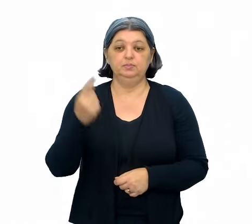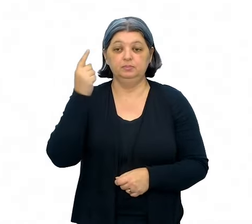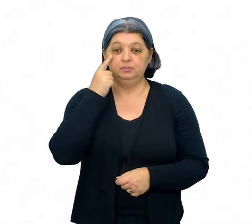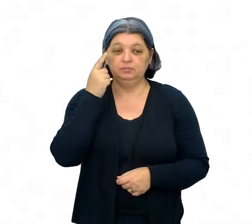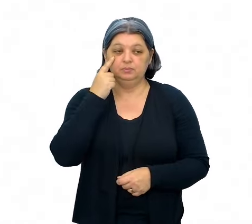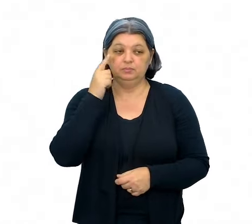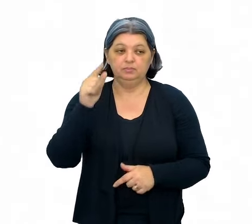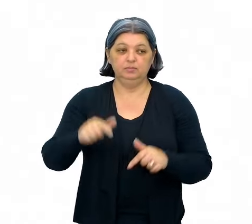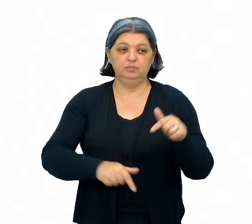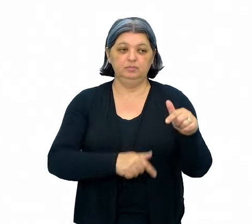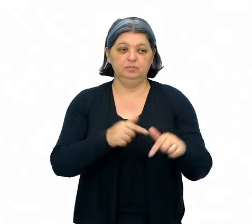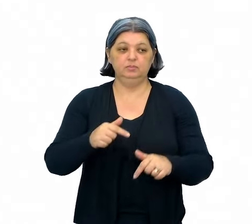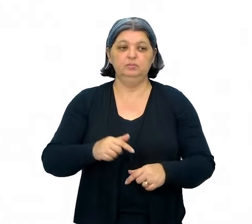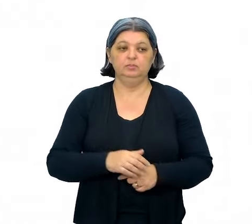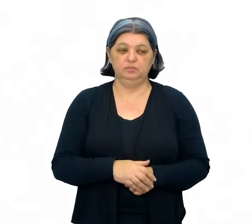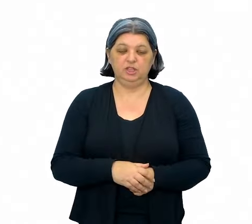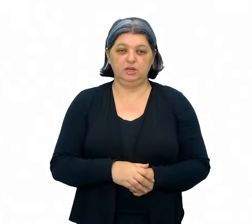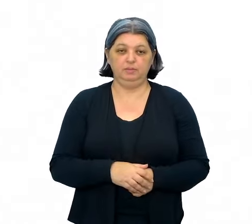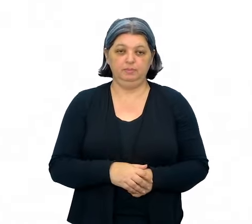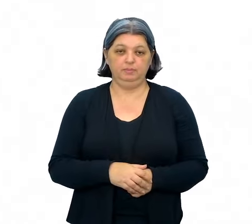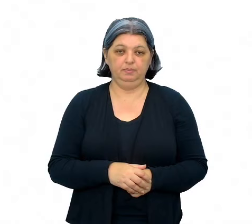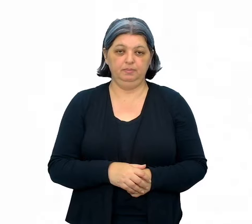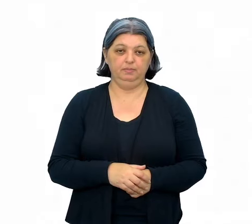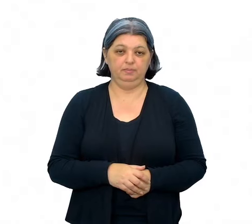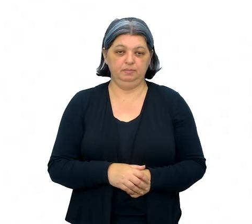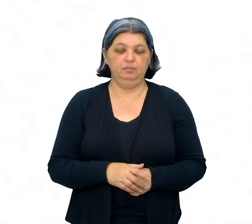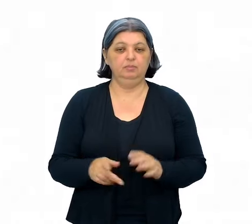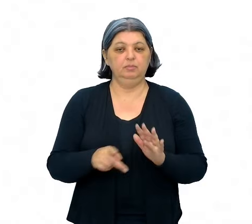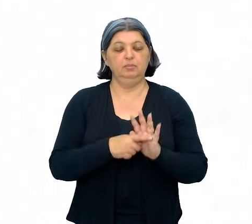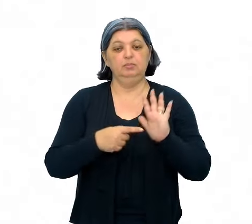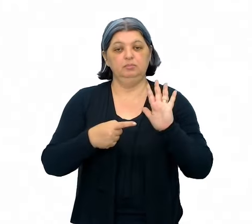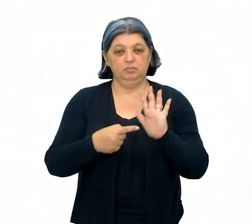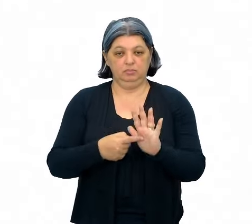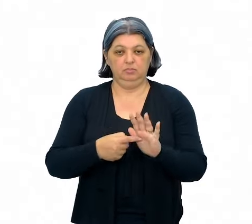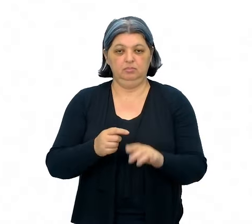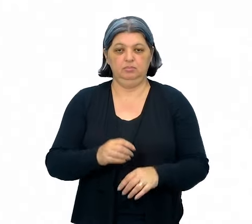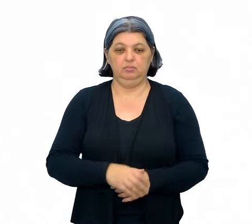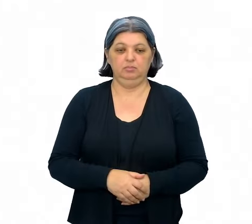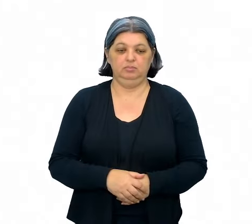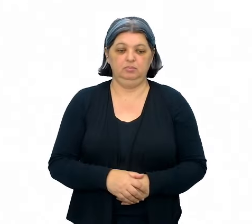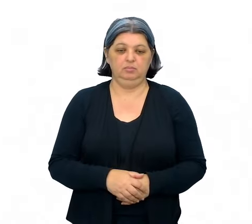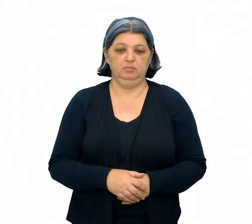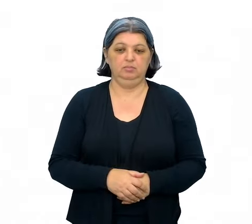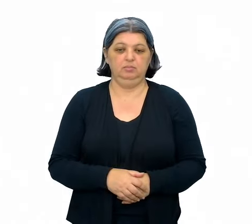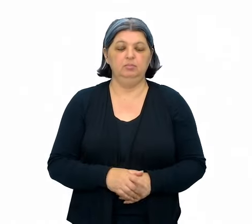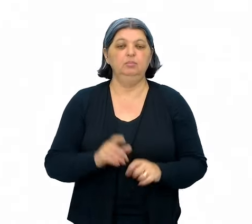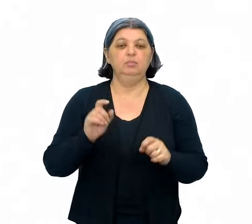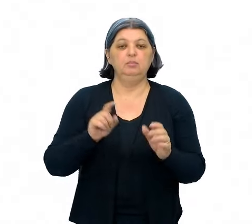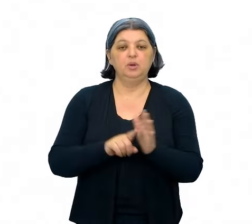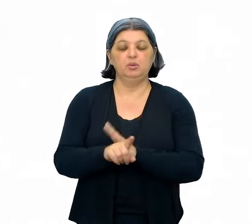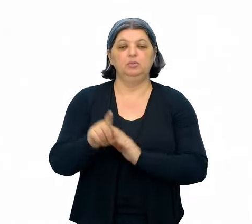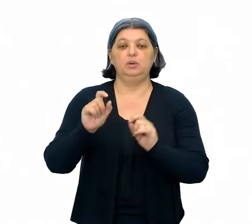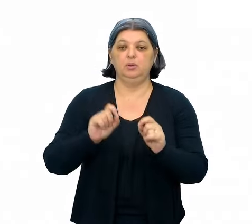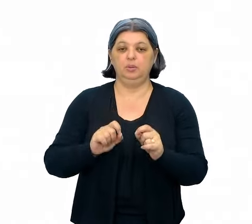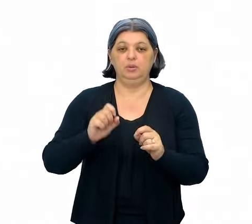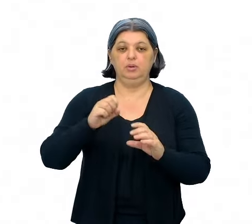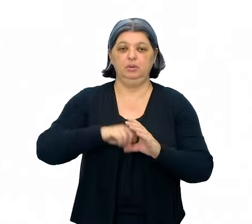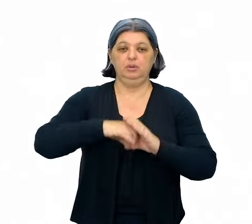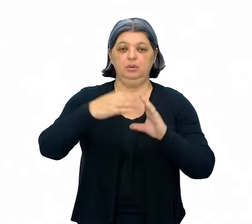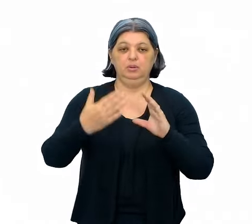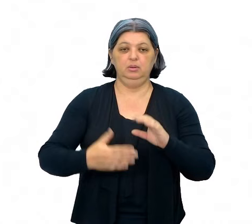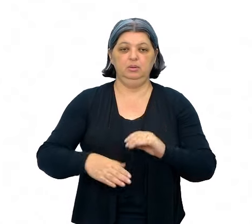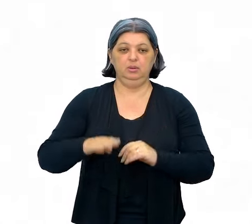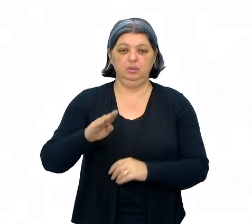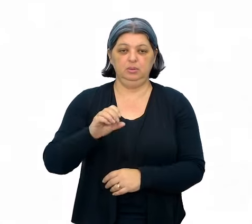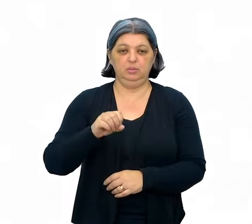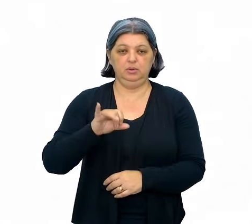nesse trabalho: de localização explícita. Ao perguntar quais são as características do boitatá, que